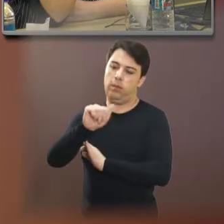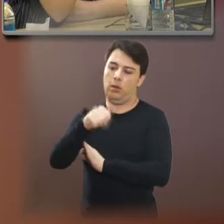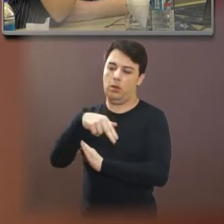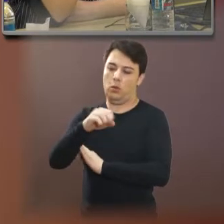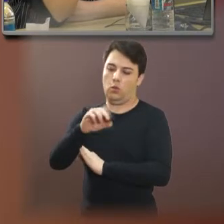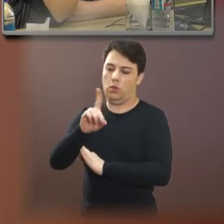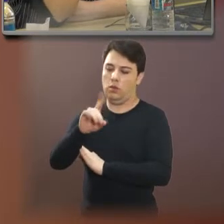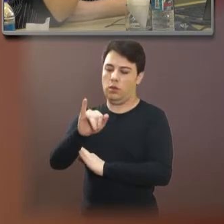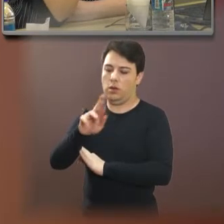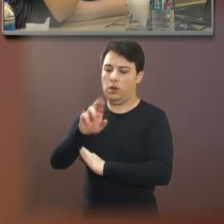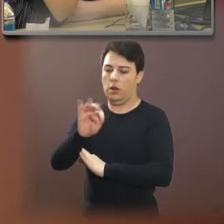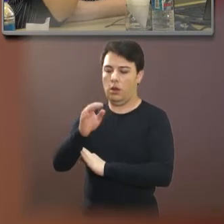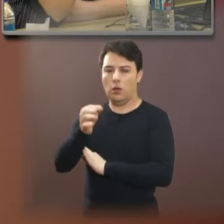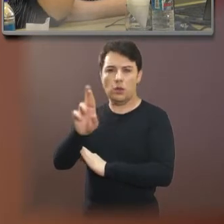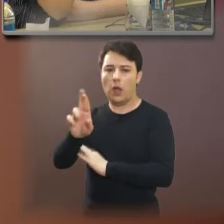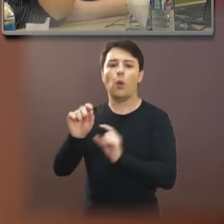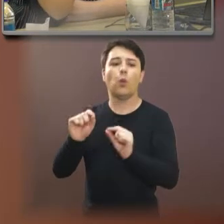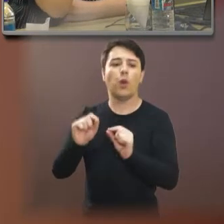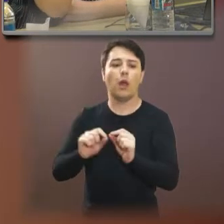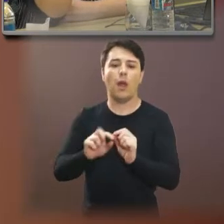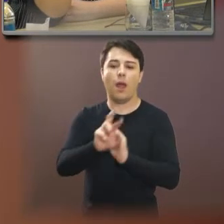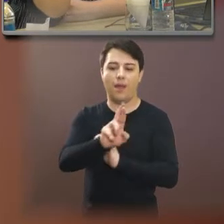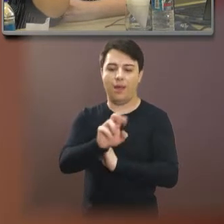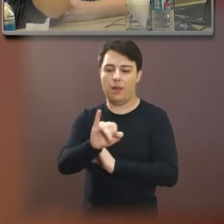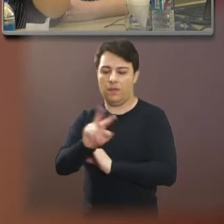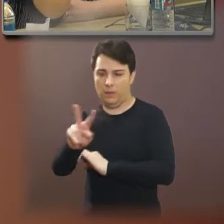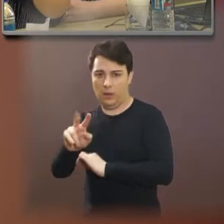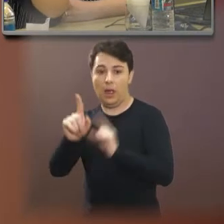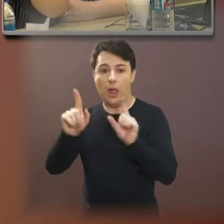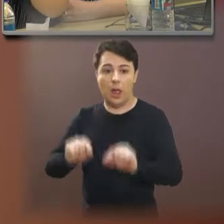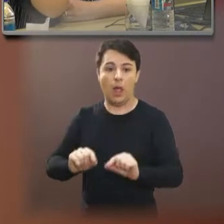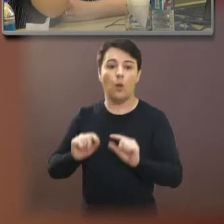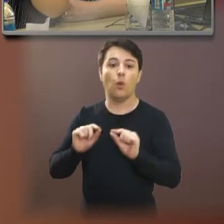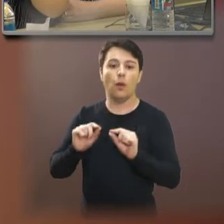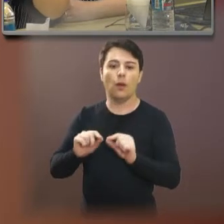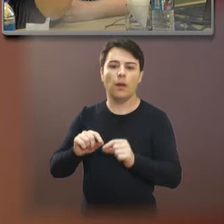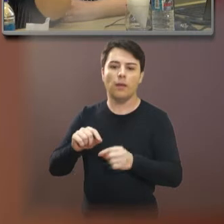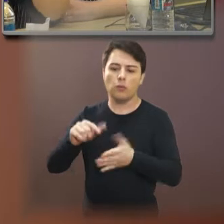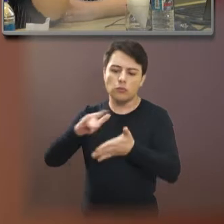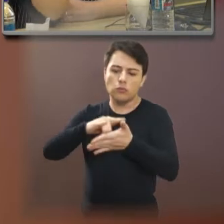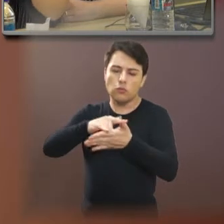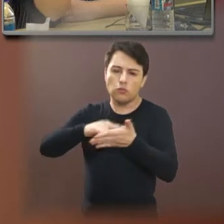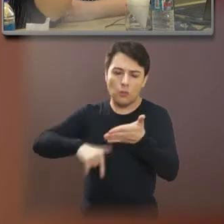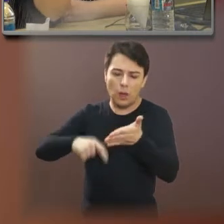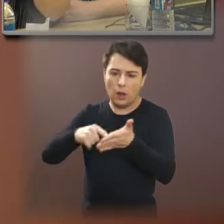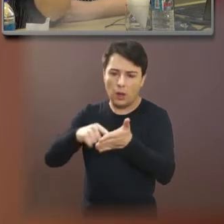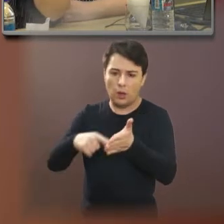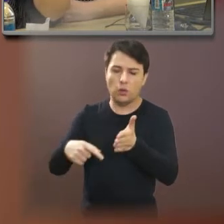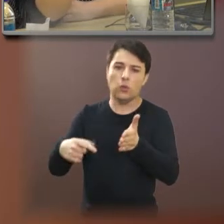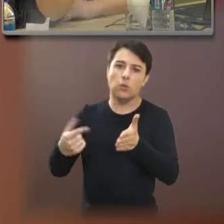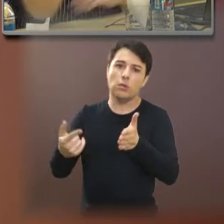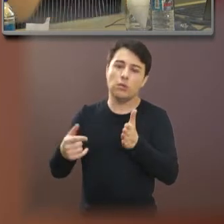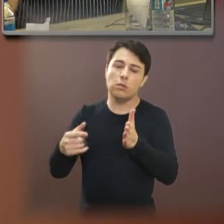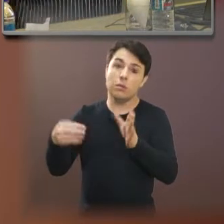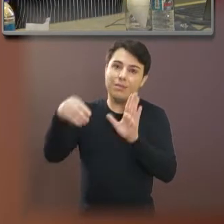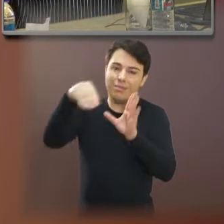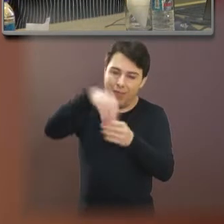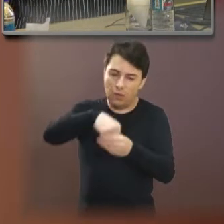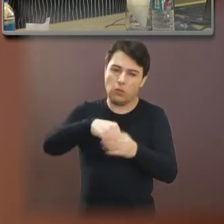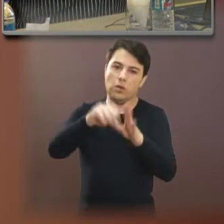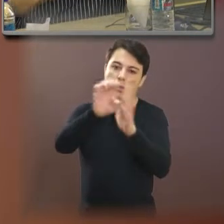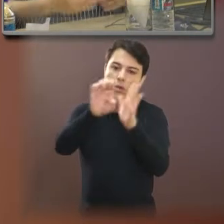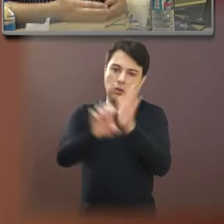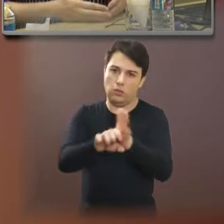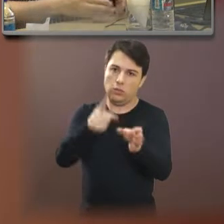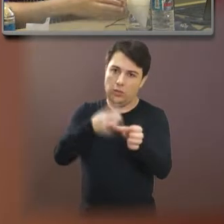O RIV, o que é o RIV? Relatório de Impacto de Vizinhança. Ele é um instrumento urbanístico previsto no Estatuto da Cidade, que é a